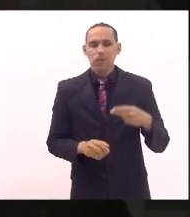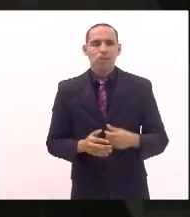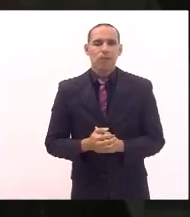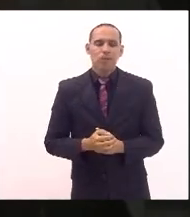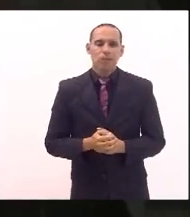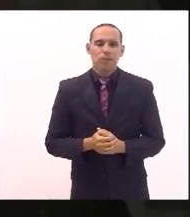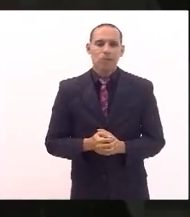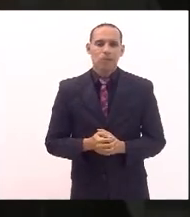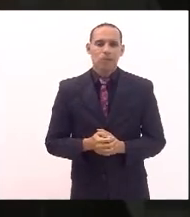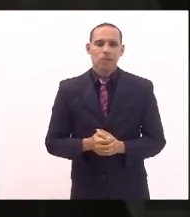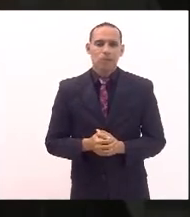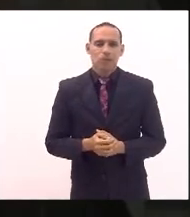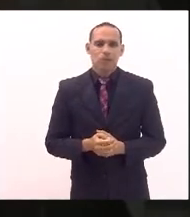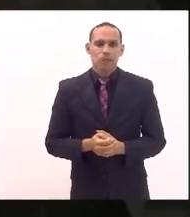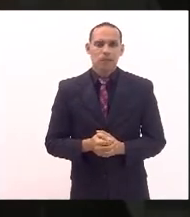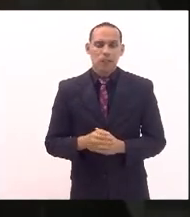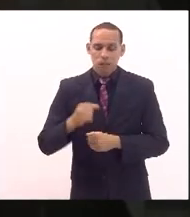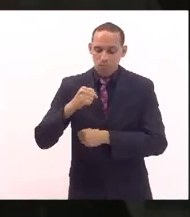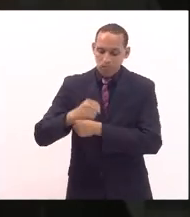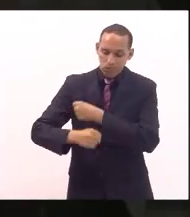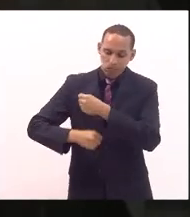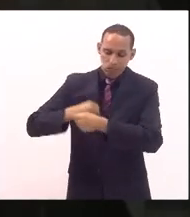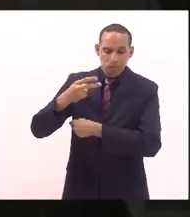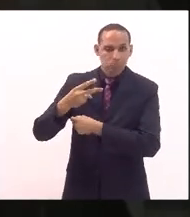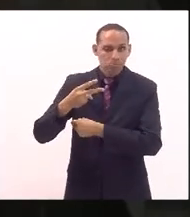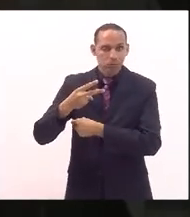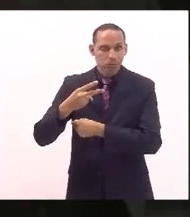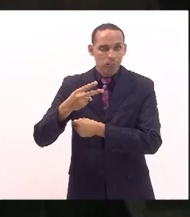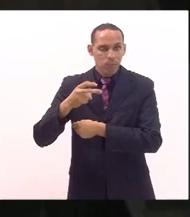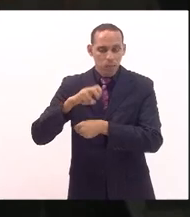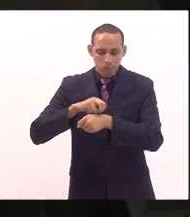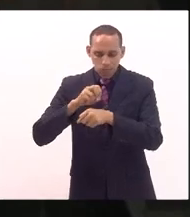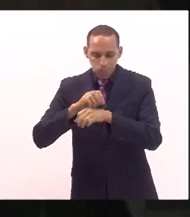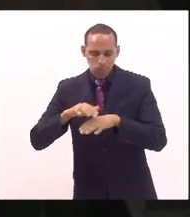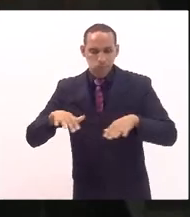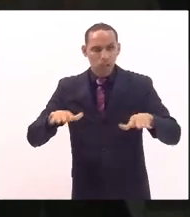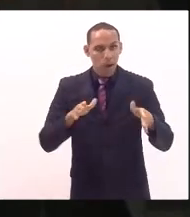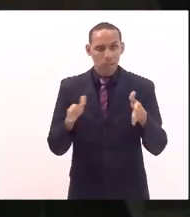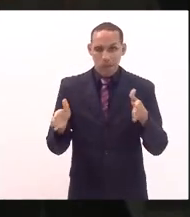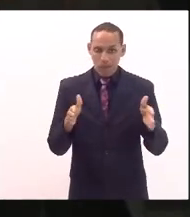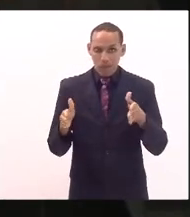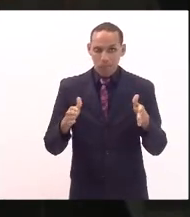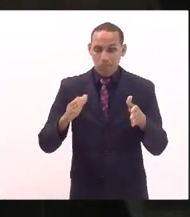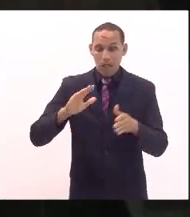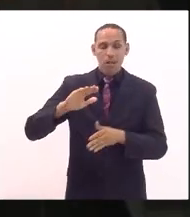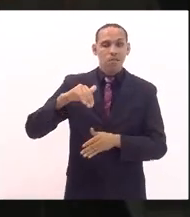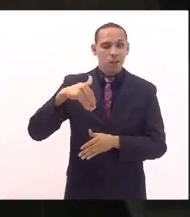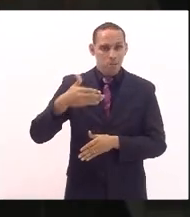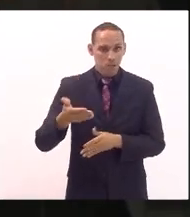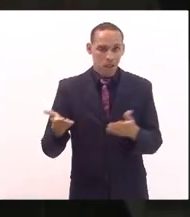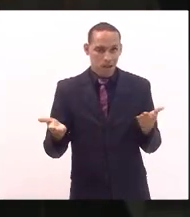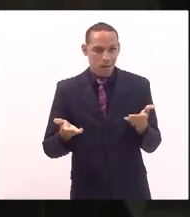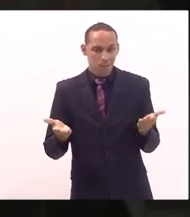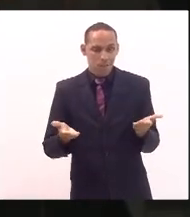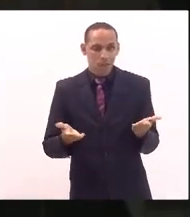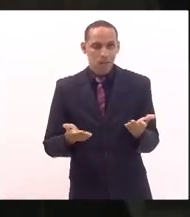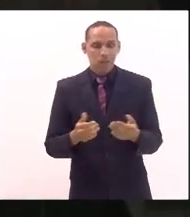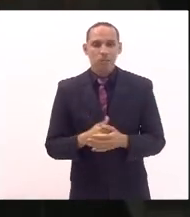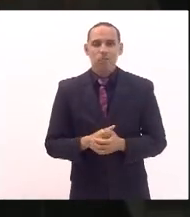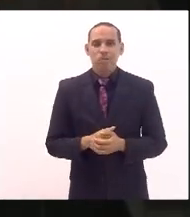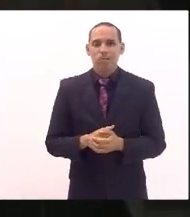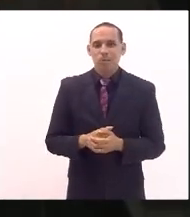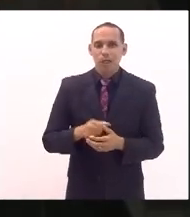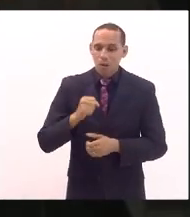E aqui depois de dois anos de pandemia e depois de dois anos